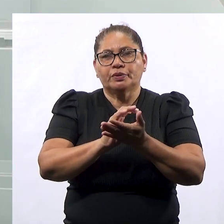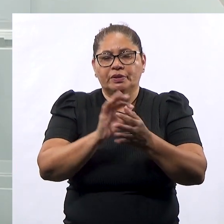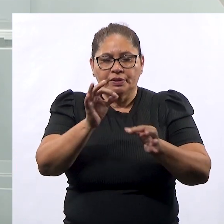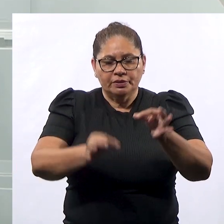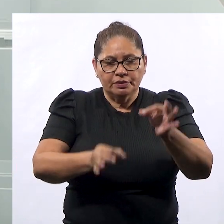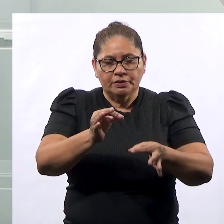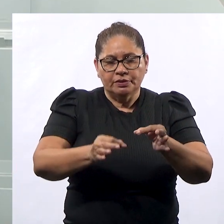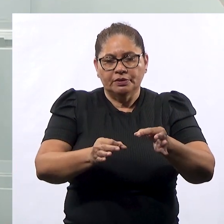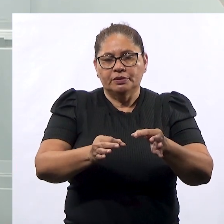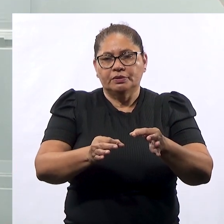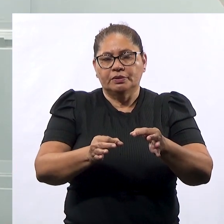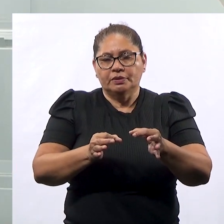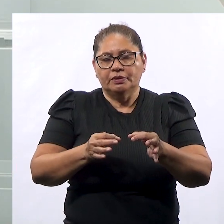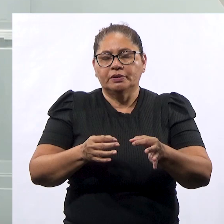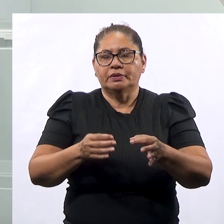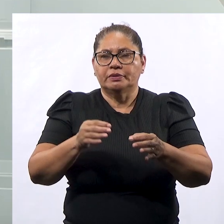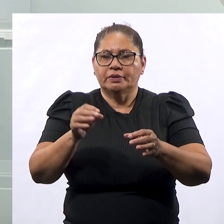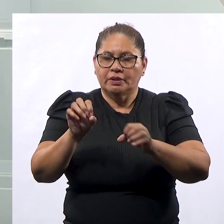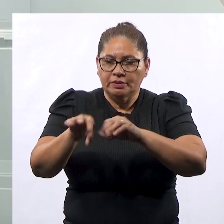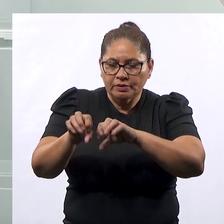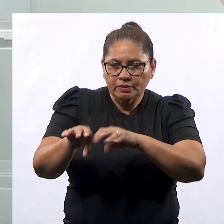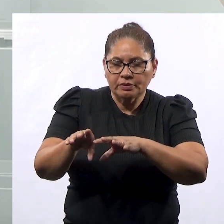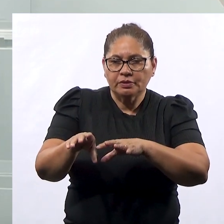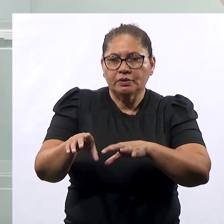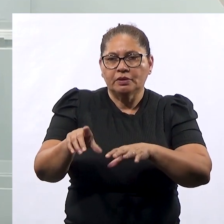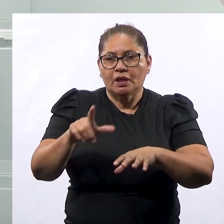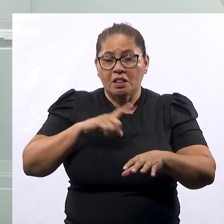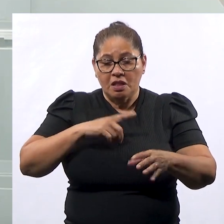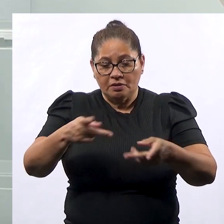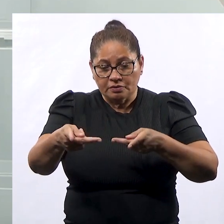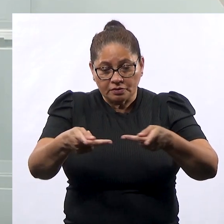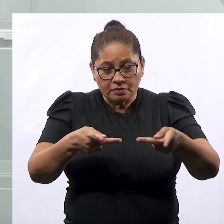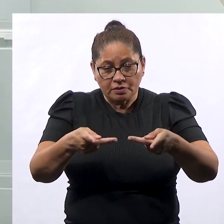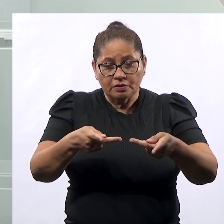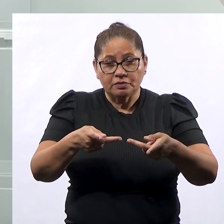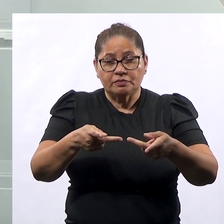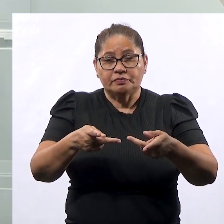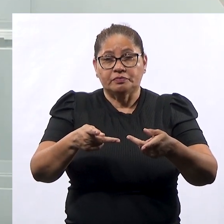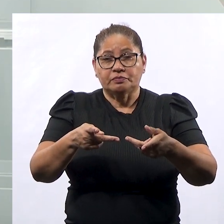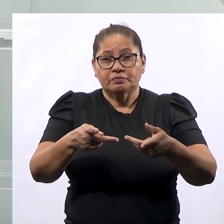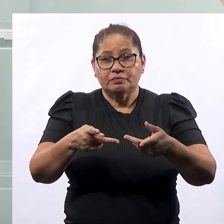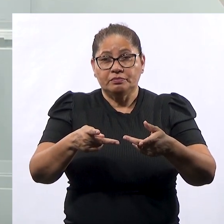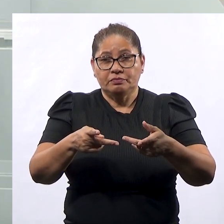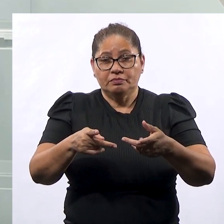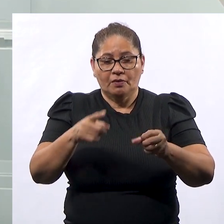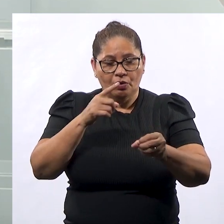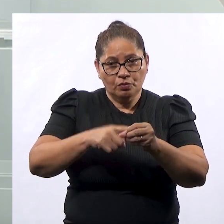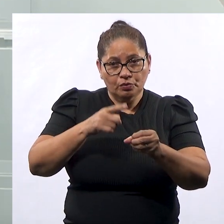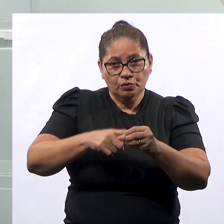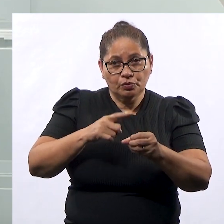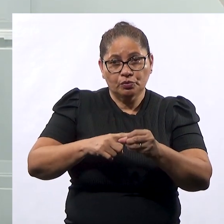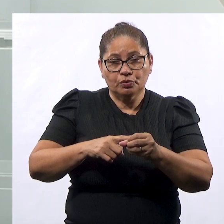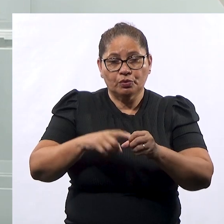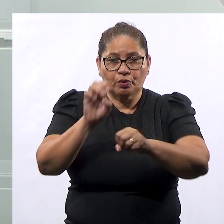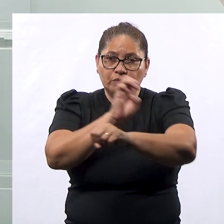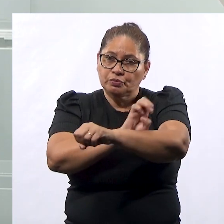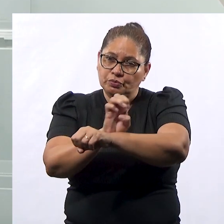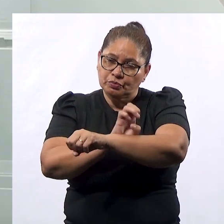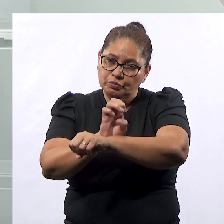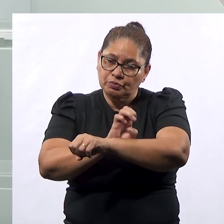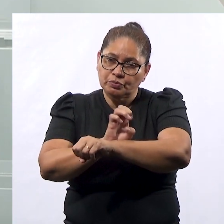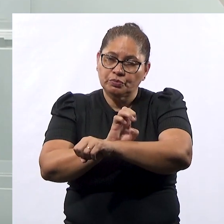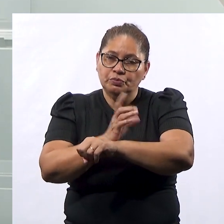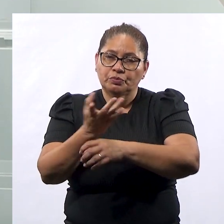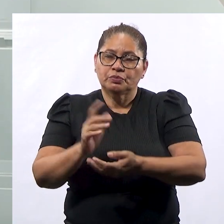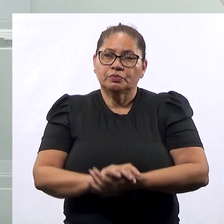Plano de Desenvolvimento da Educação, outros projetos que existem tanto na rede municipal quanto na rede